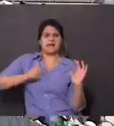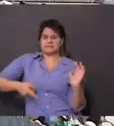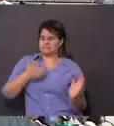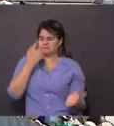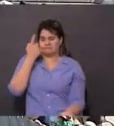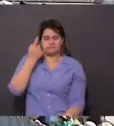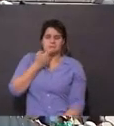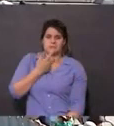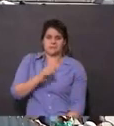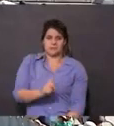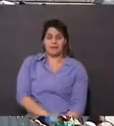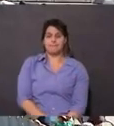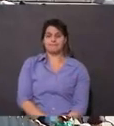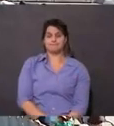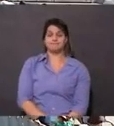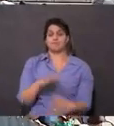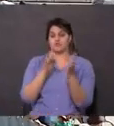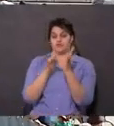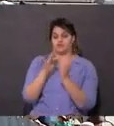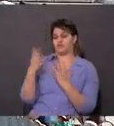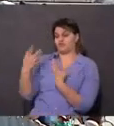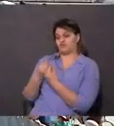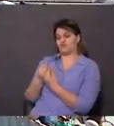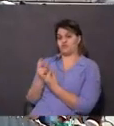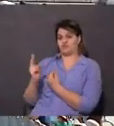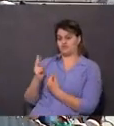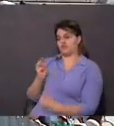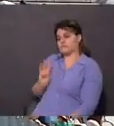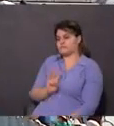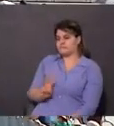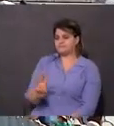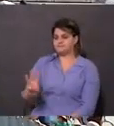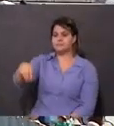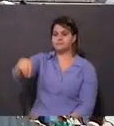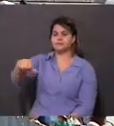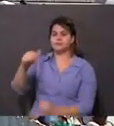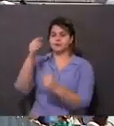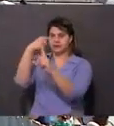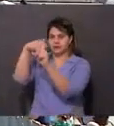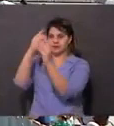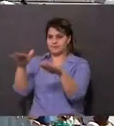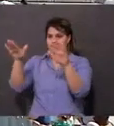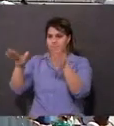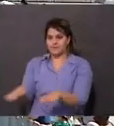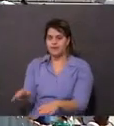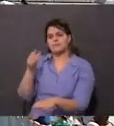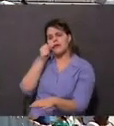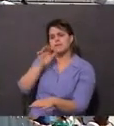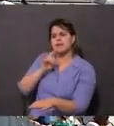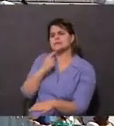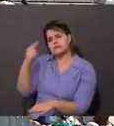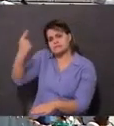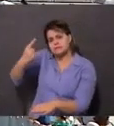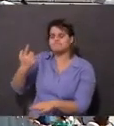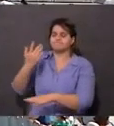He went down with them and came to Nazareth. and was obedient to them.